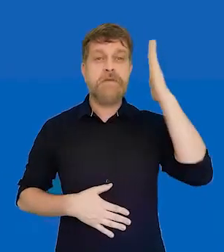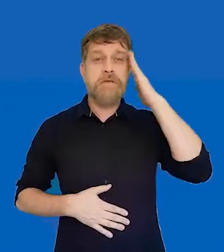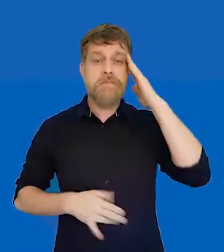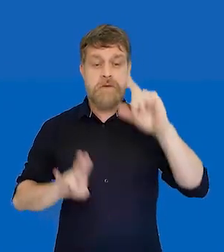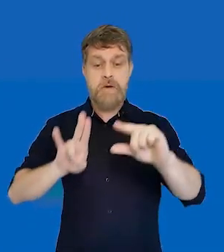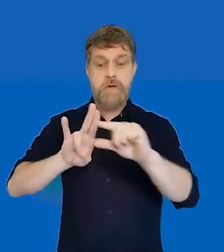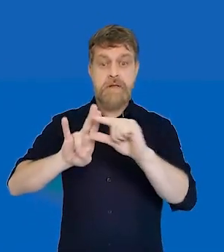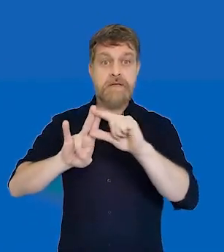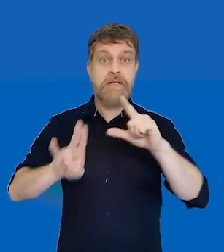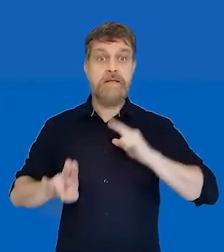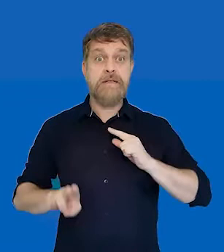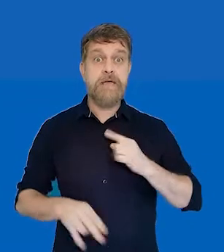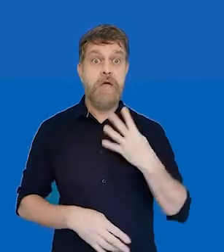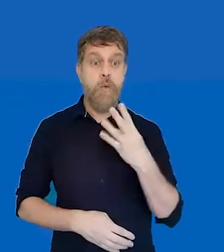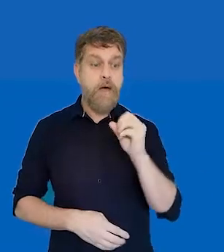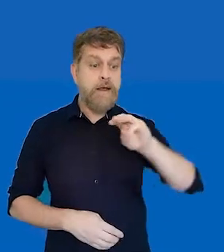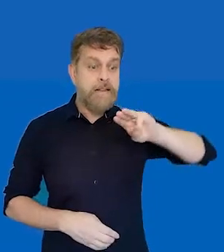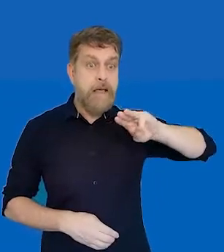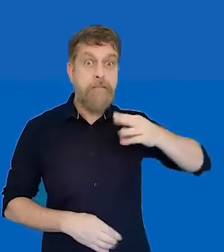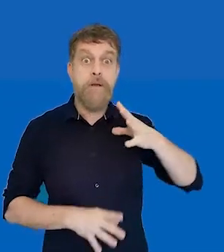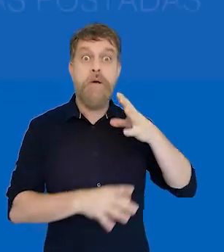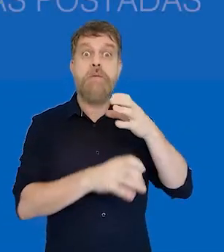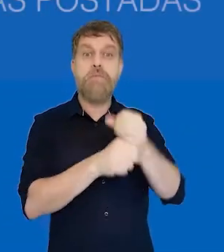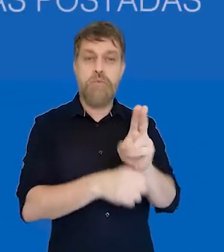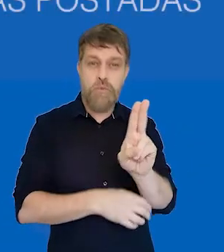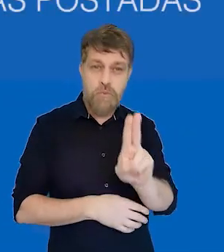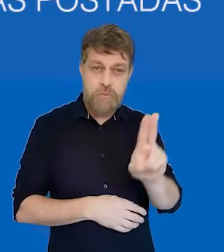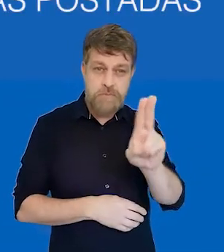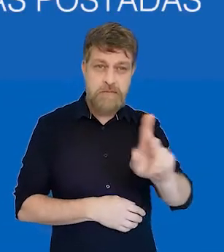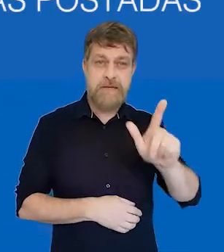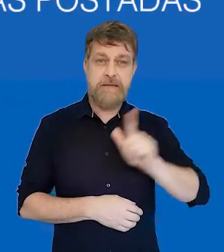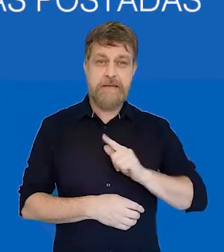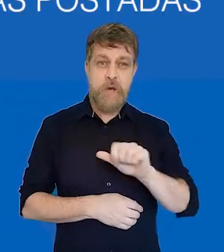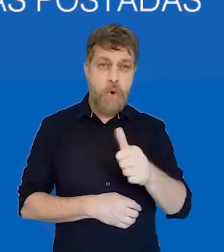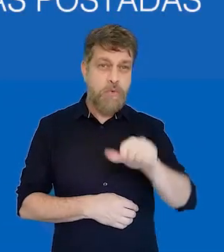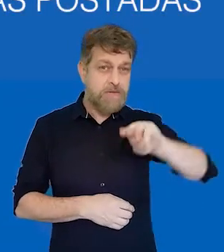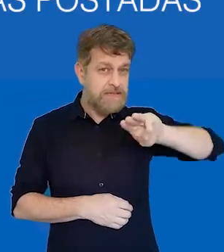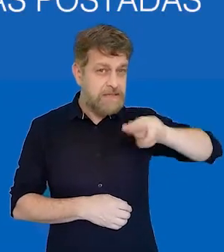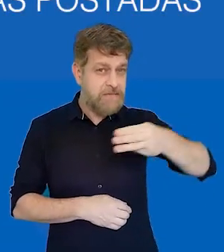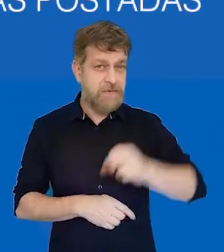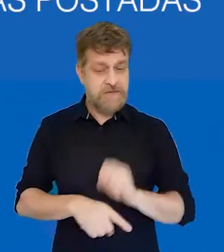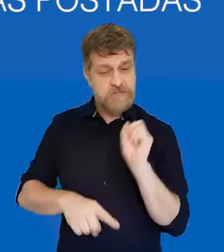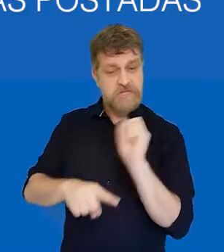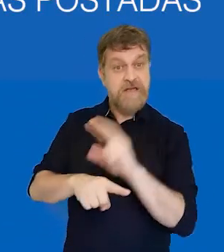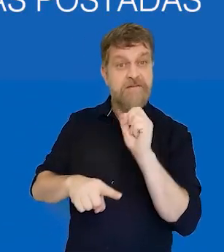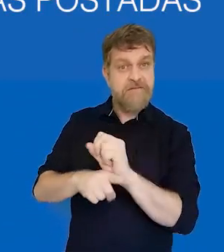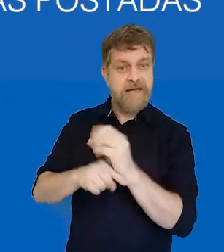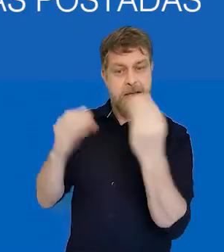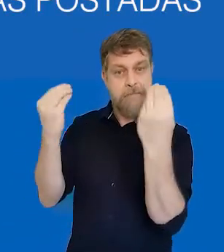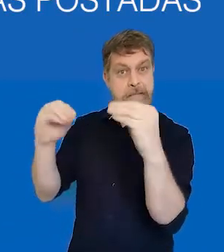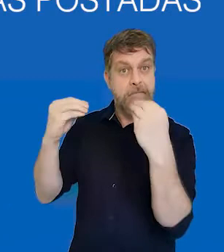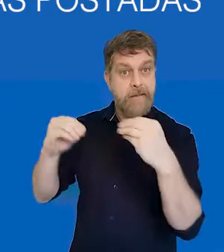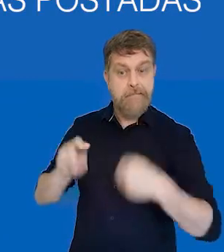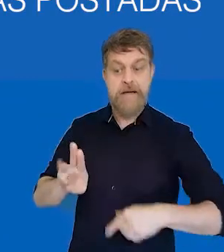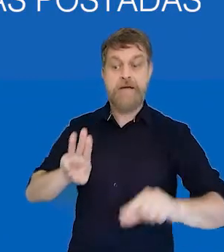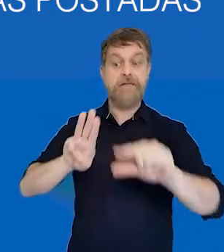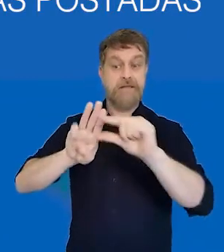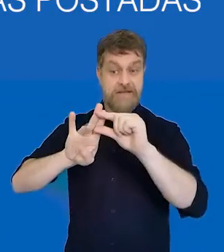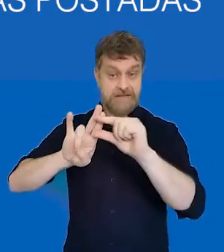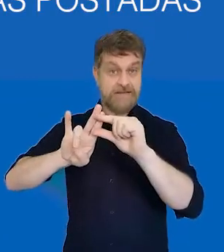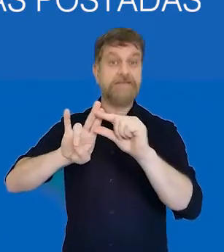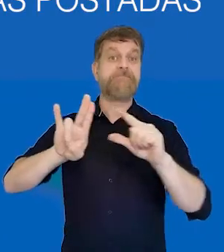sabia que eu não entendi hoje tem 40 milhões de usuários na ferramenta e que existem mais de 11 milhões de vagas postadas no Linkedin atualmente